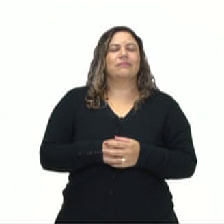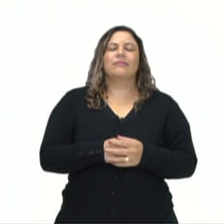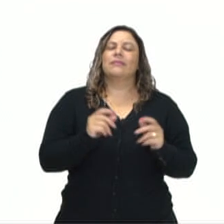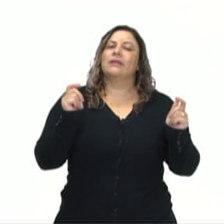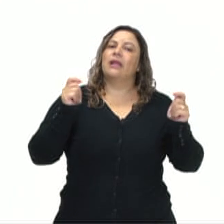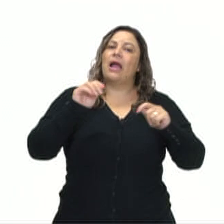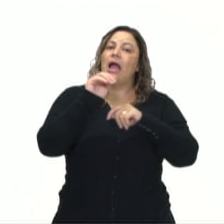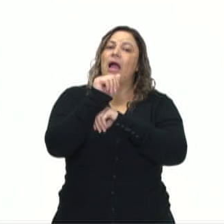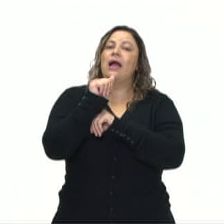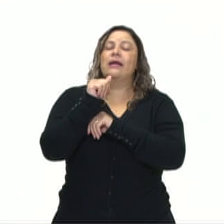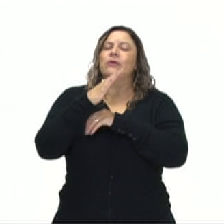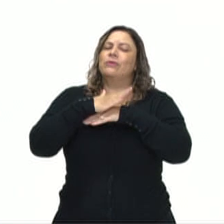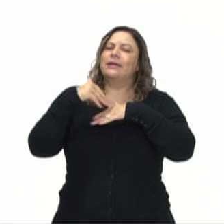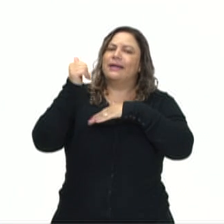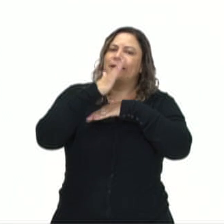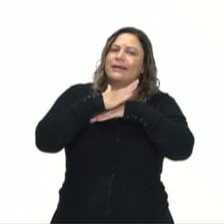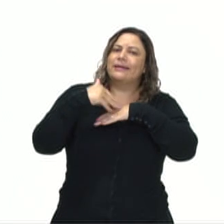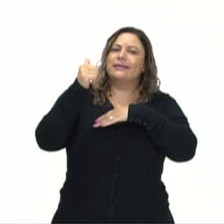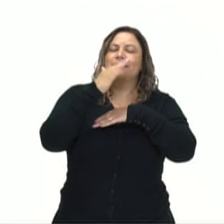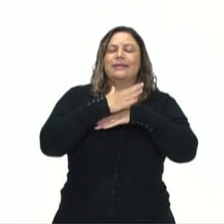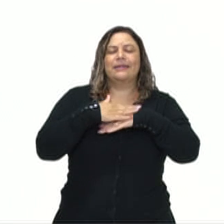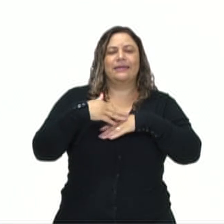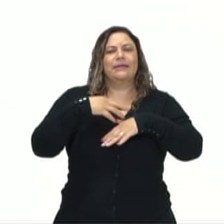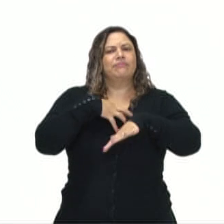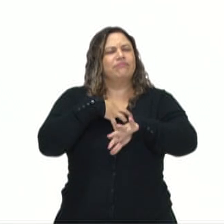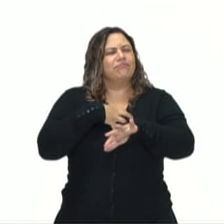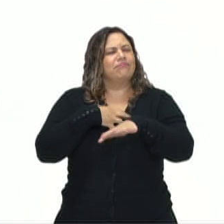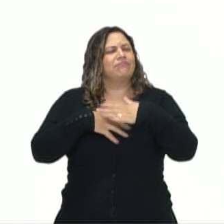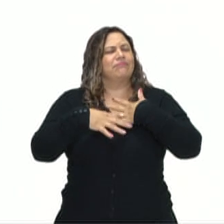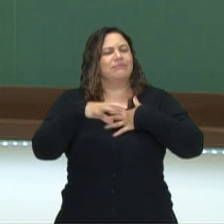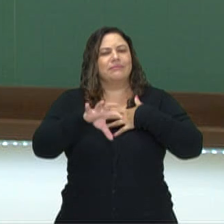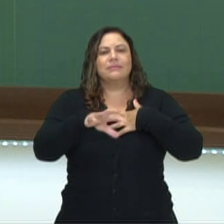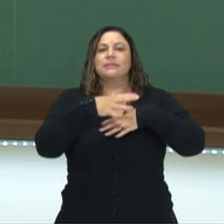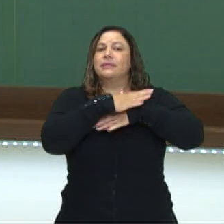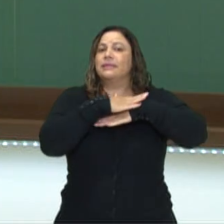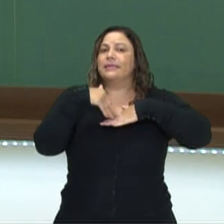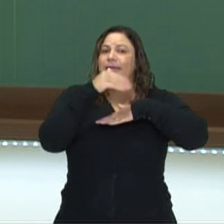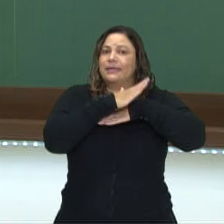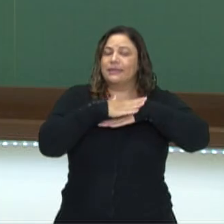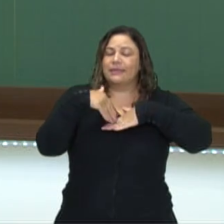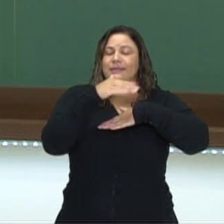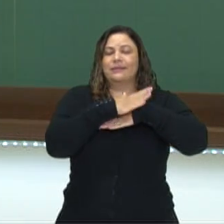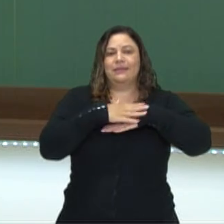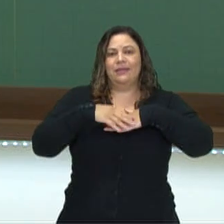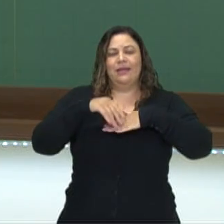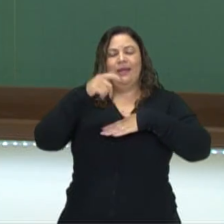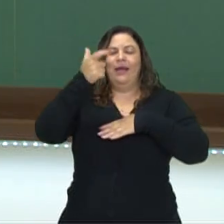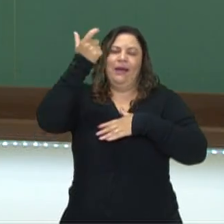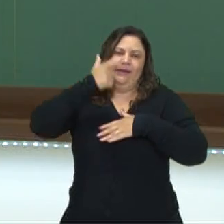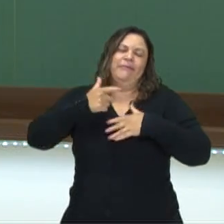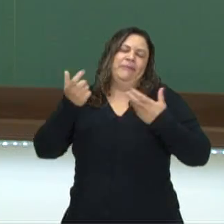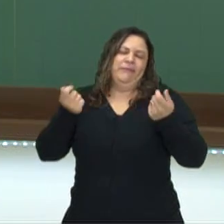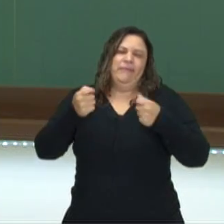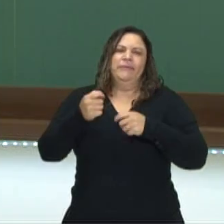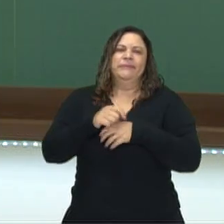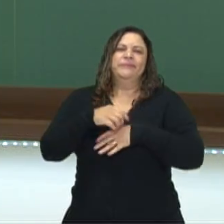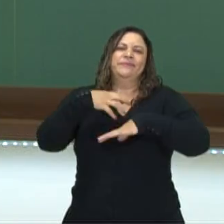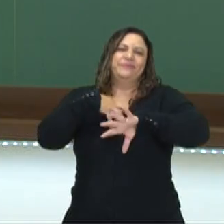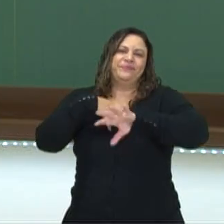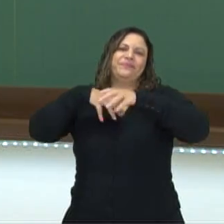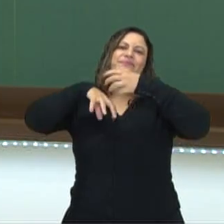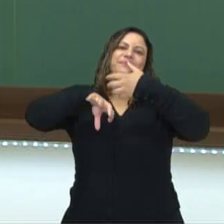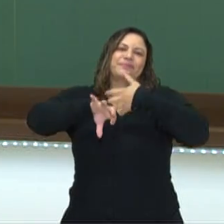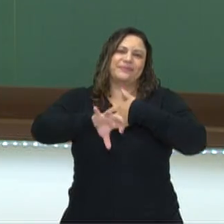de eu ter carinho pelos outros, né? Ser uma pessoa assim mais carinhosa, ter mais empatia,